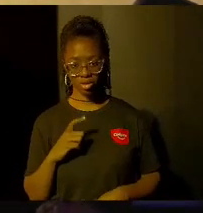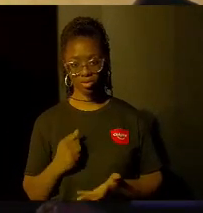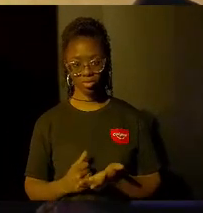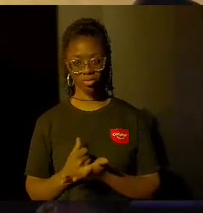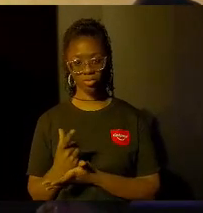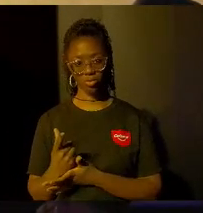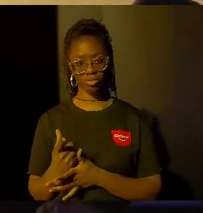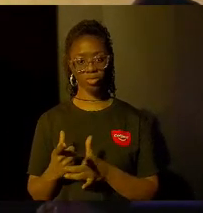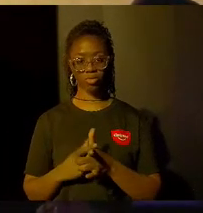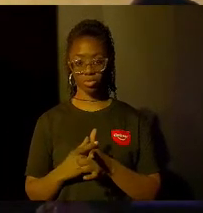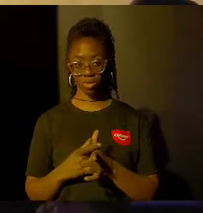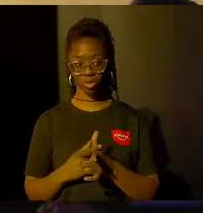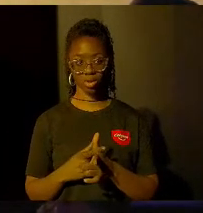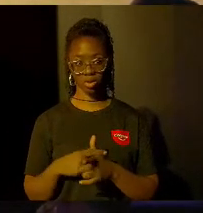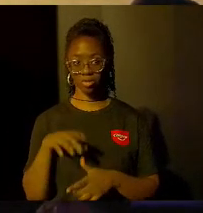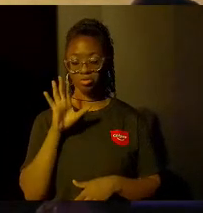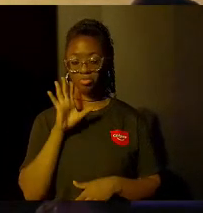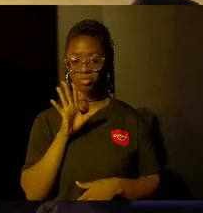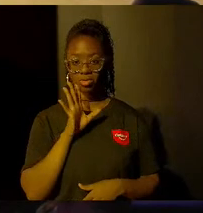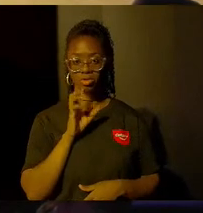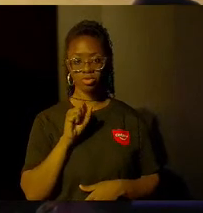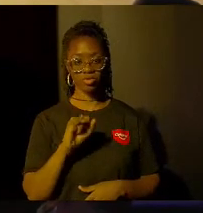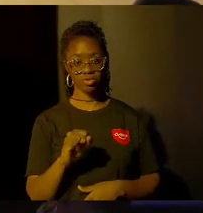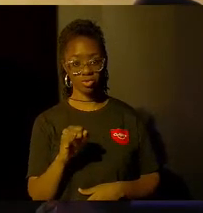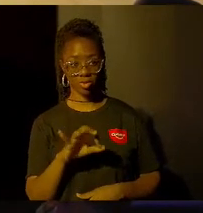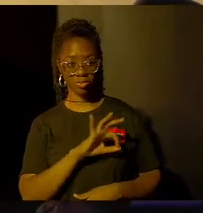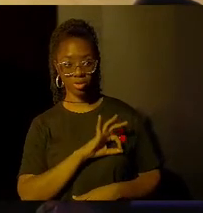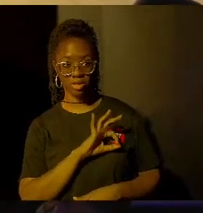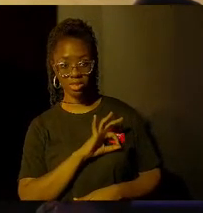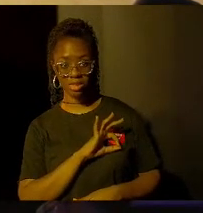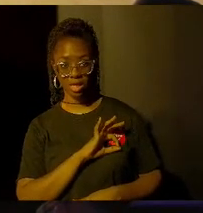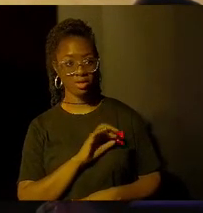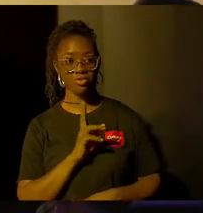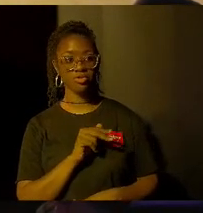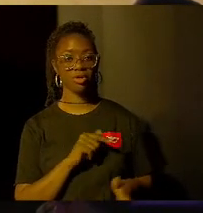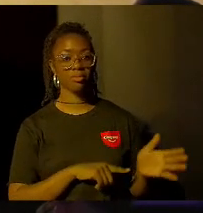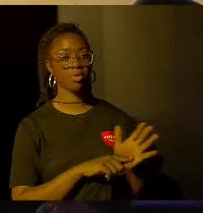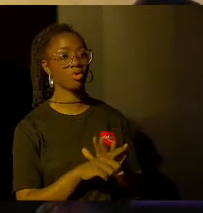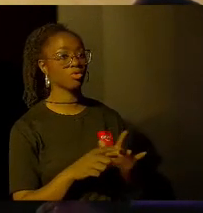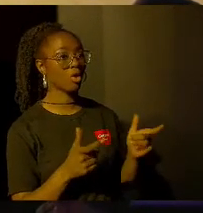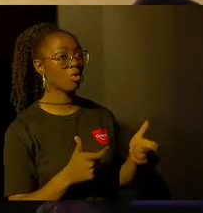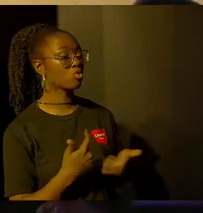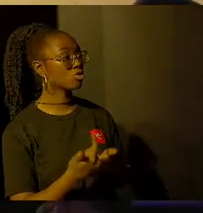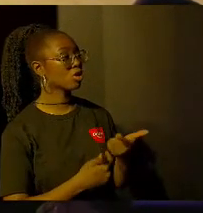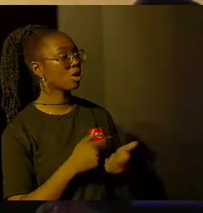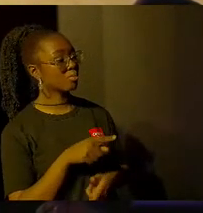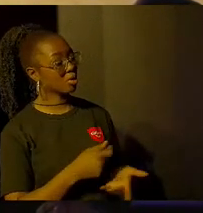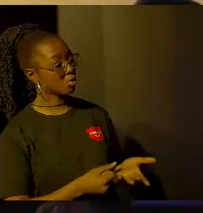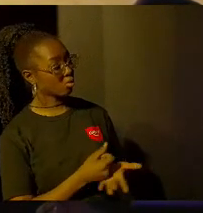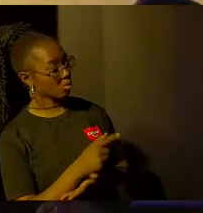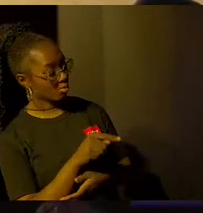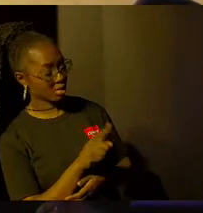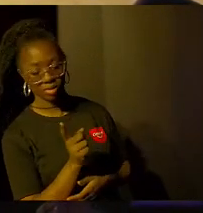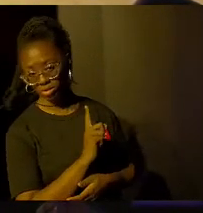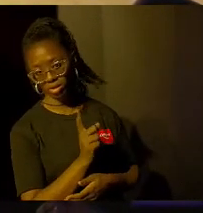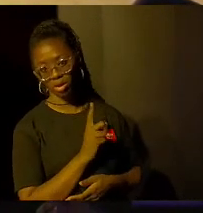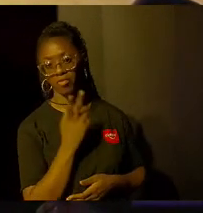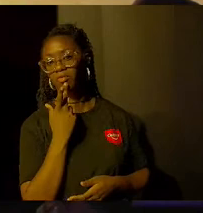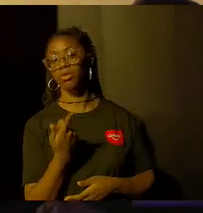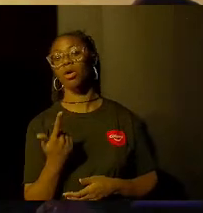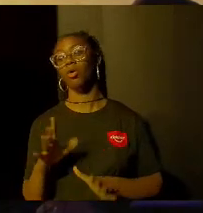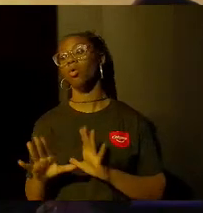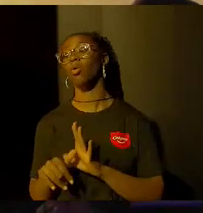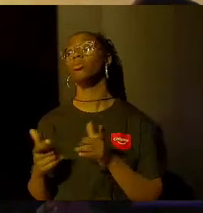bacanudo se você levar uma dura policial ele nunca vai te perguntar qual é o seu trabalho para você ter comprado esse tênis ele vai perguntar